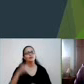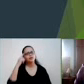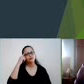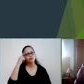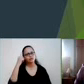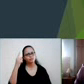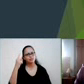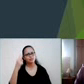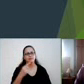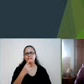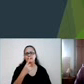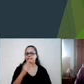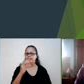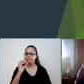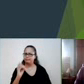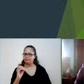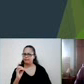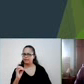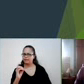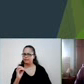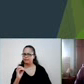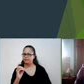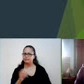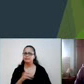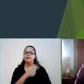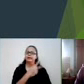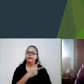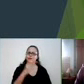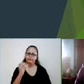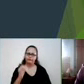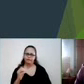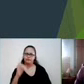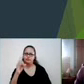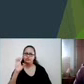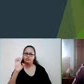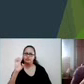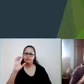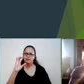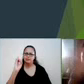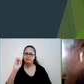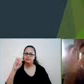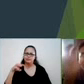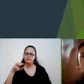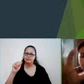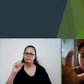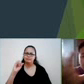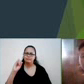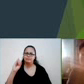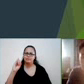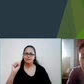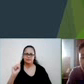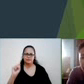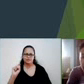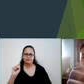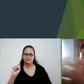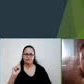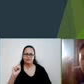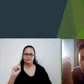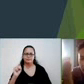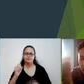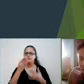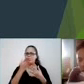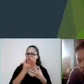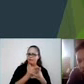aí a gente pensa que eu tenho 10 decimais e 20 decimais. Qualquer coisa que eu tiver entre 10